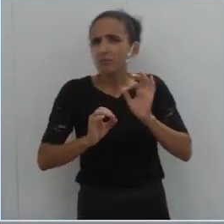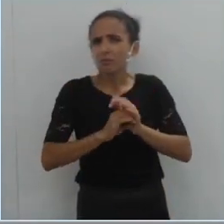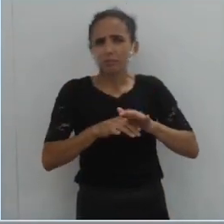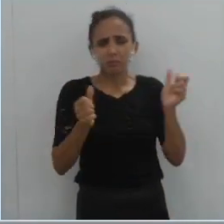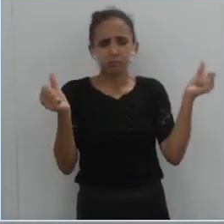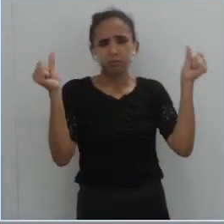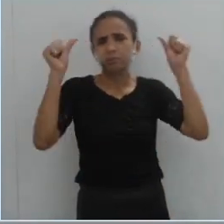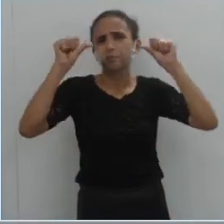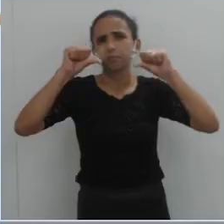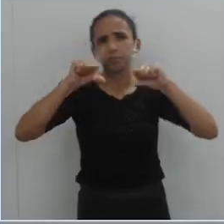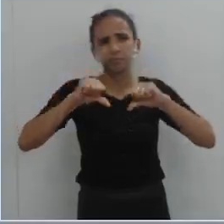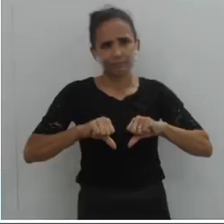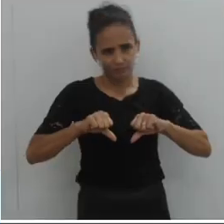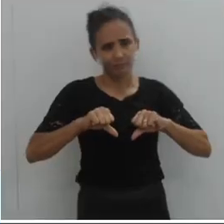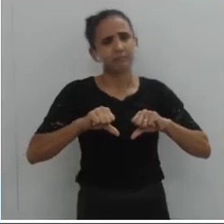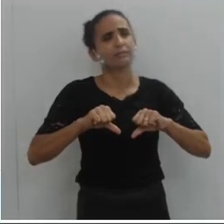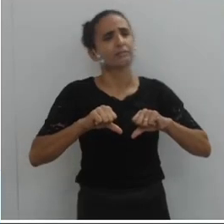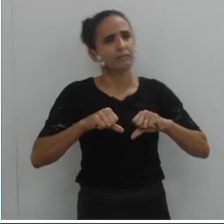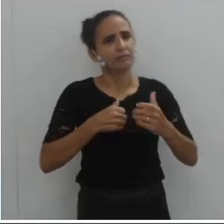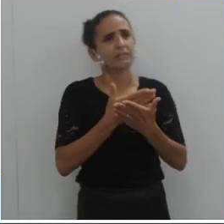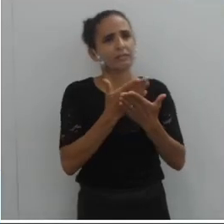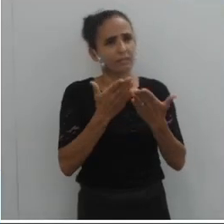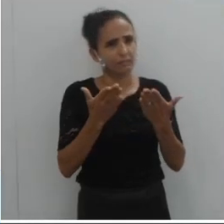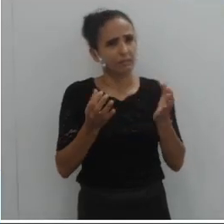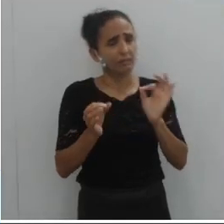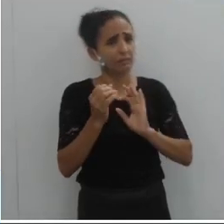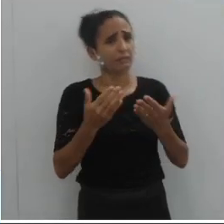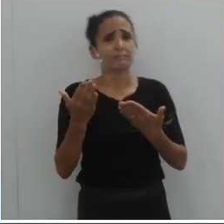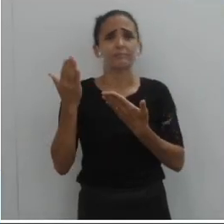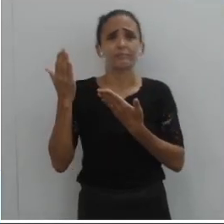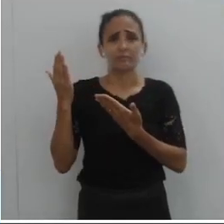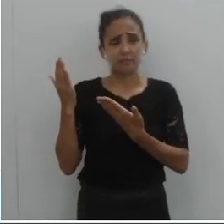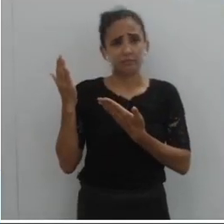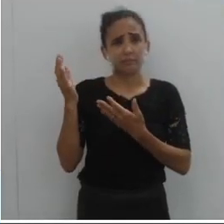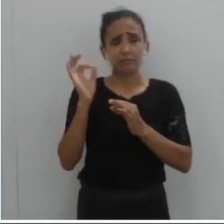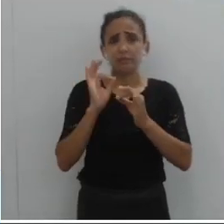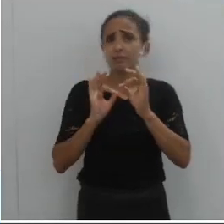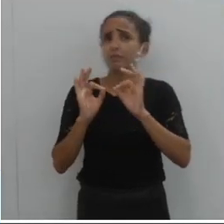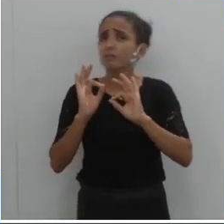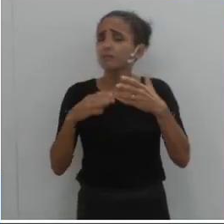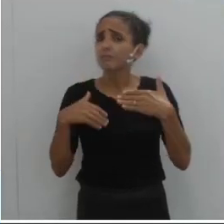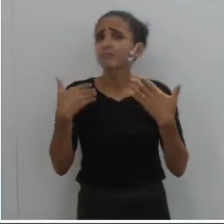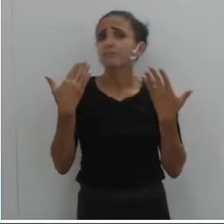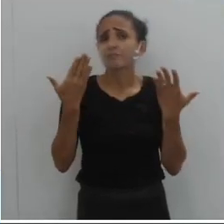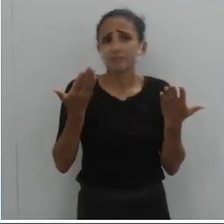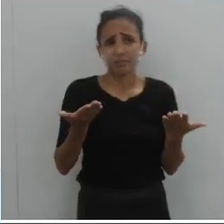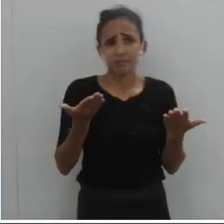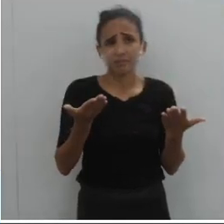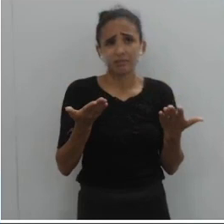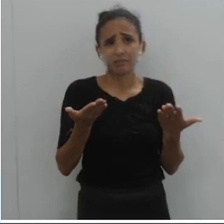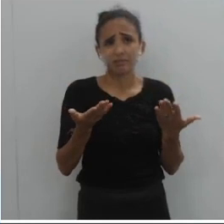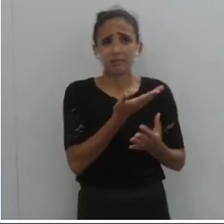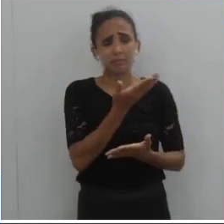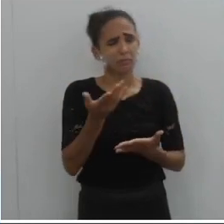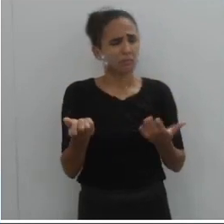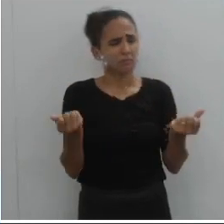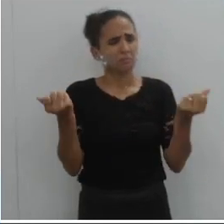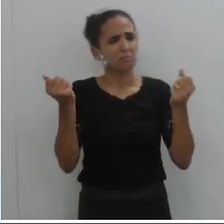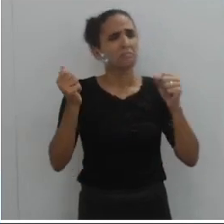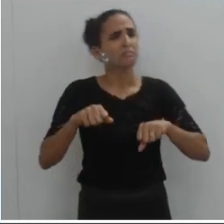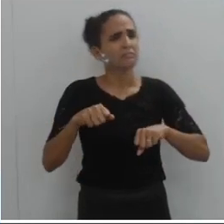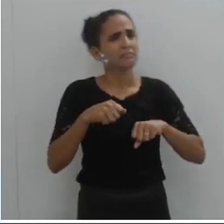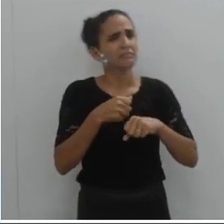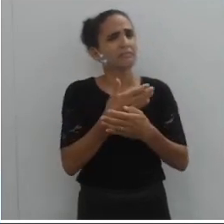diminuir ainda mais, certo? O seu grande potencial, tá